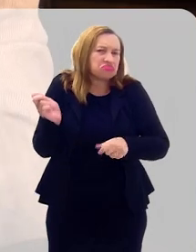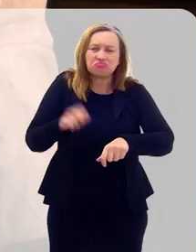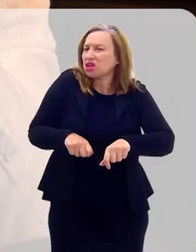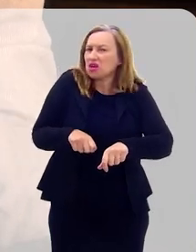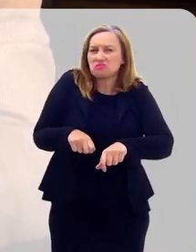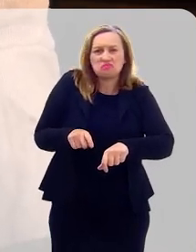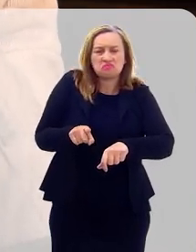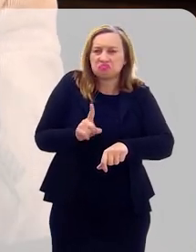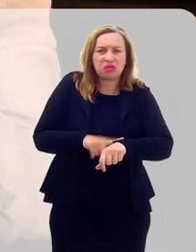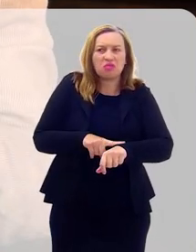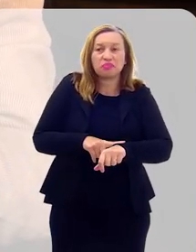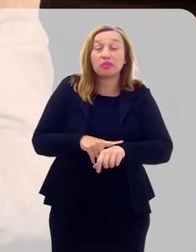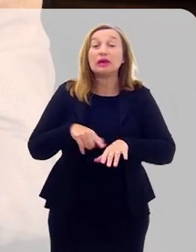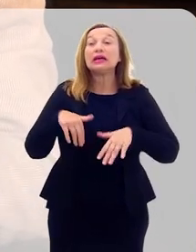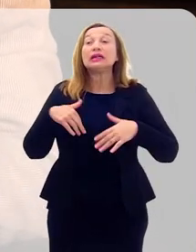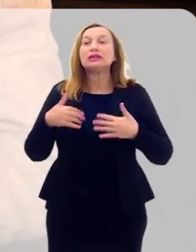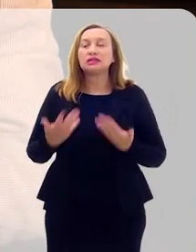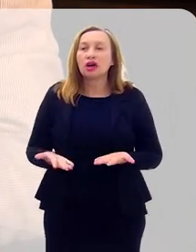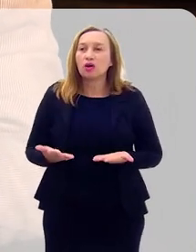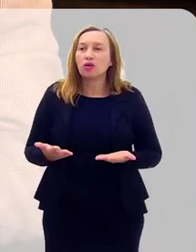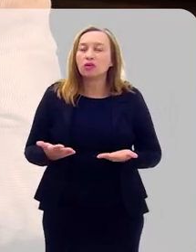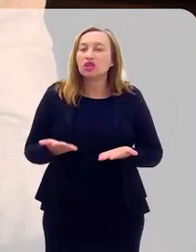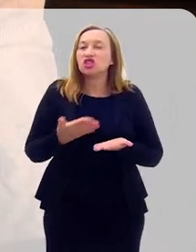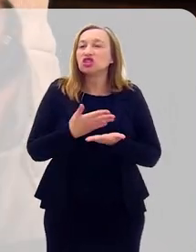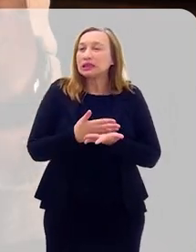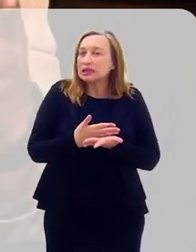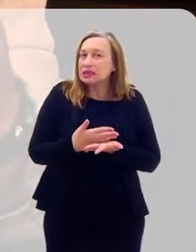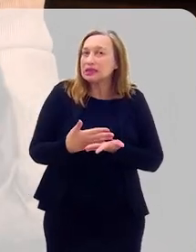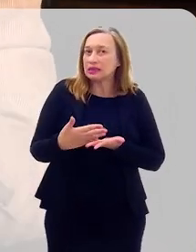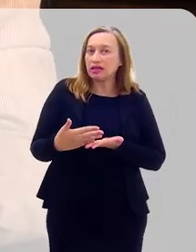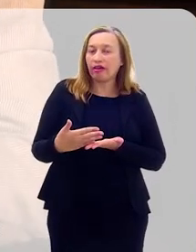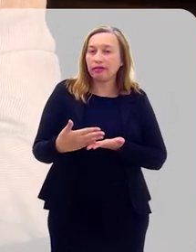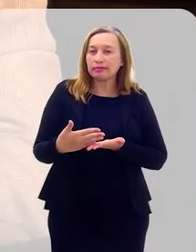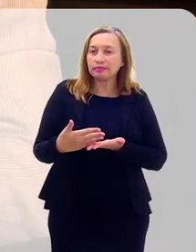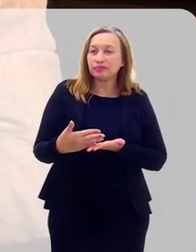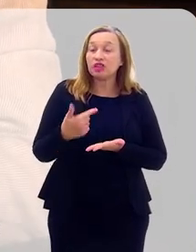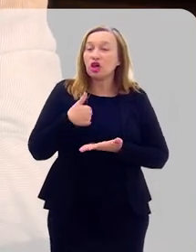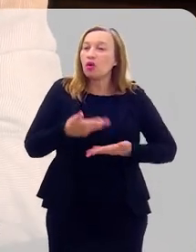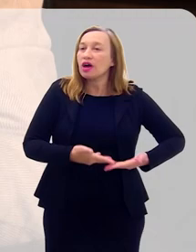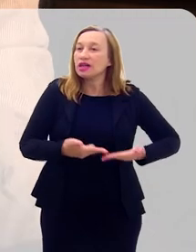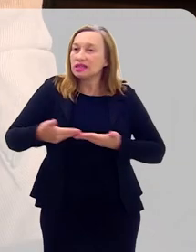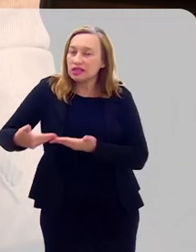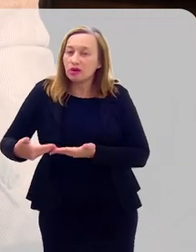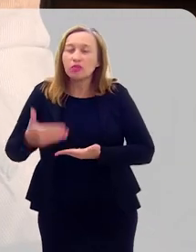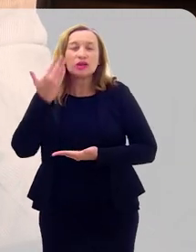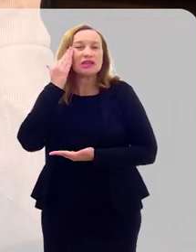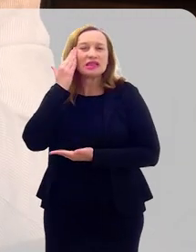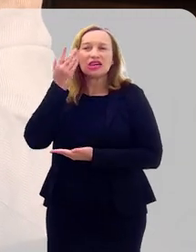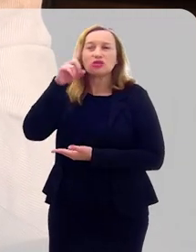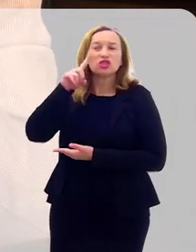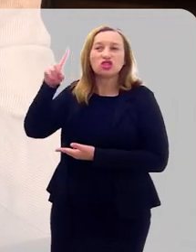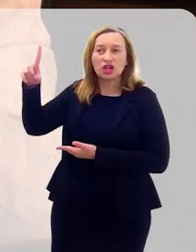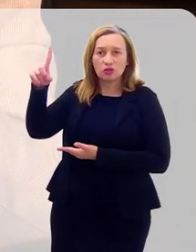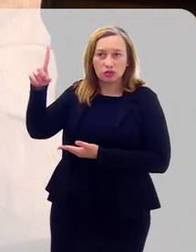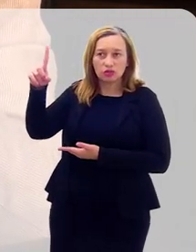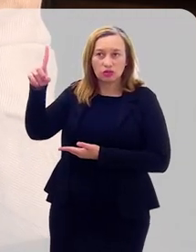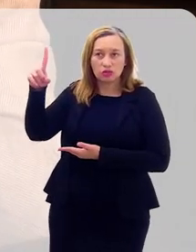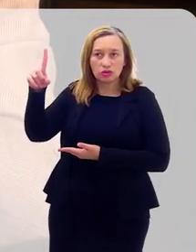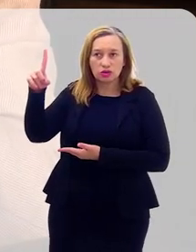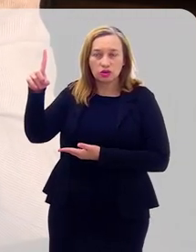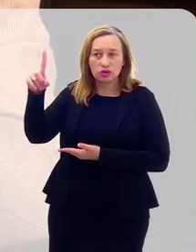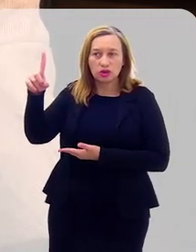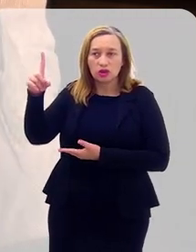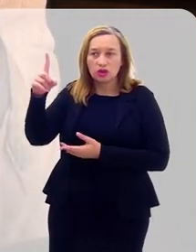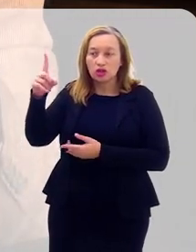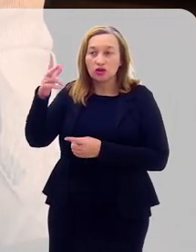não tendo um processo. E aí a gente começa. E eu recebo e entendo de Deus que eu